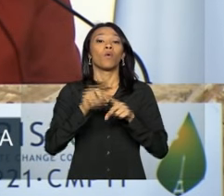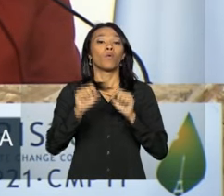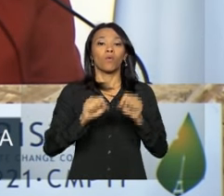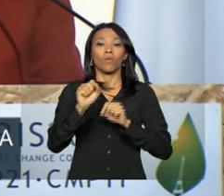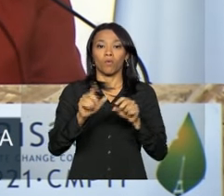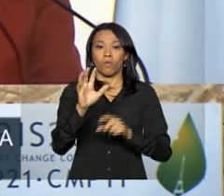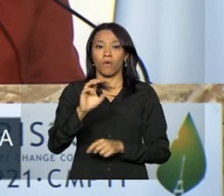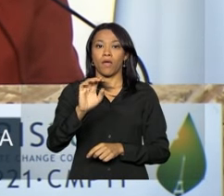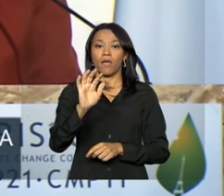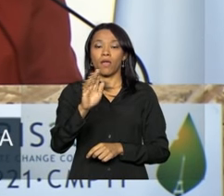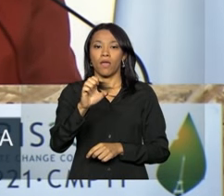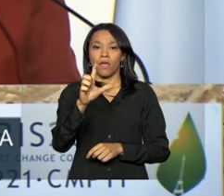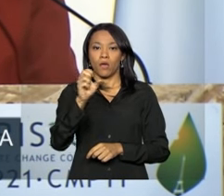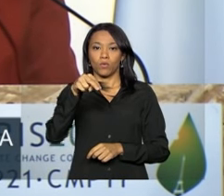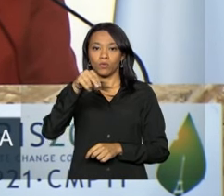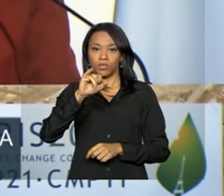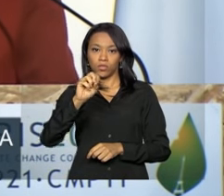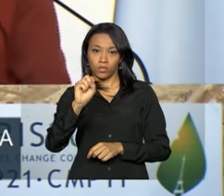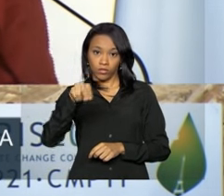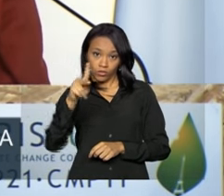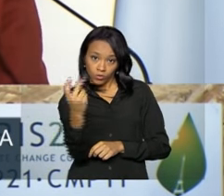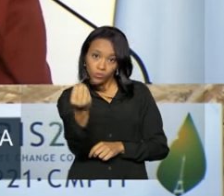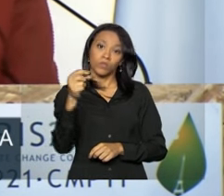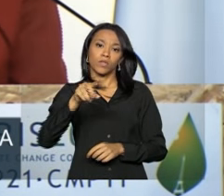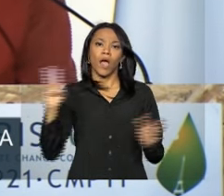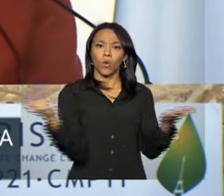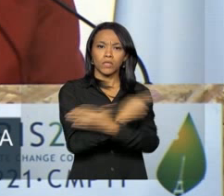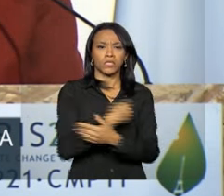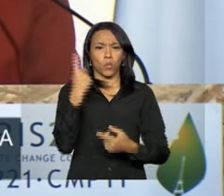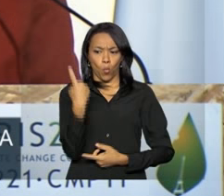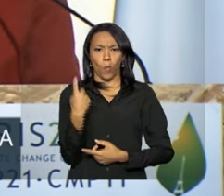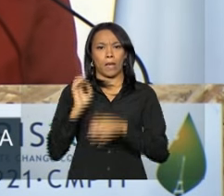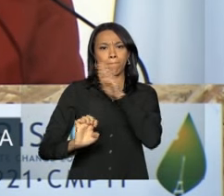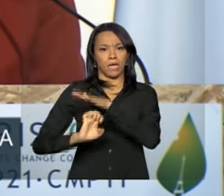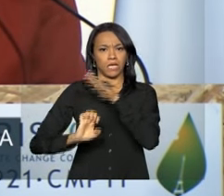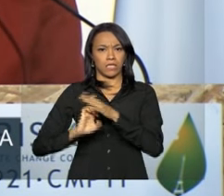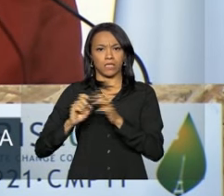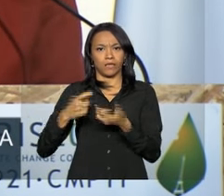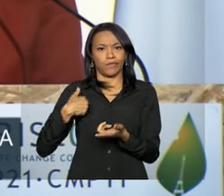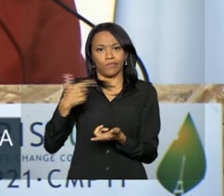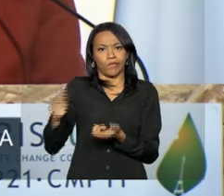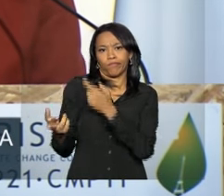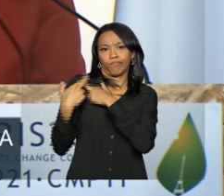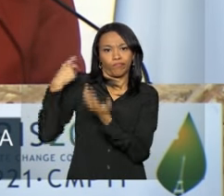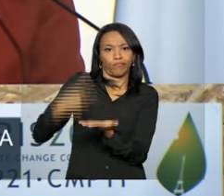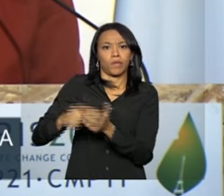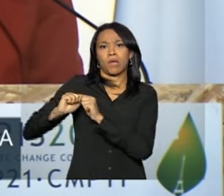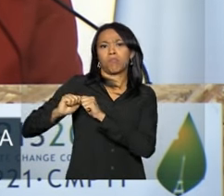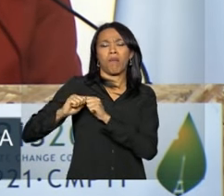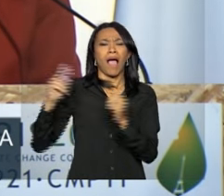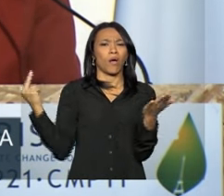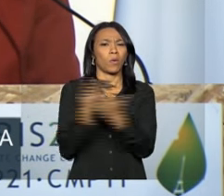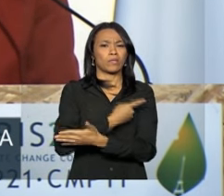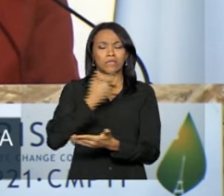tem golpeado com força. A ação irresponsável de uma empresa provocou recentemente o maior desastre